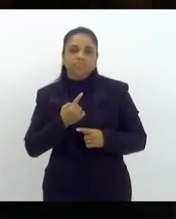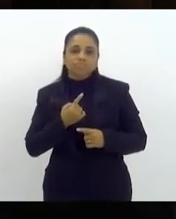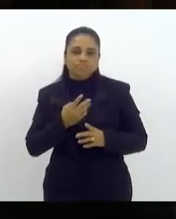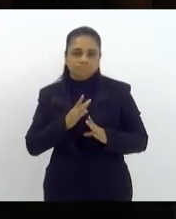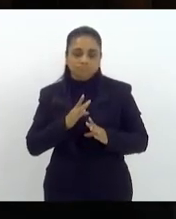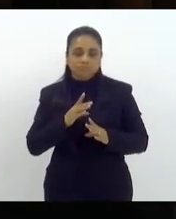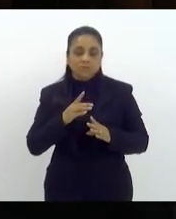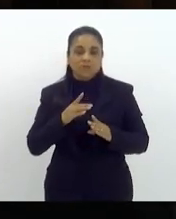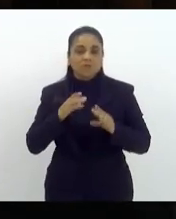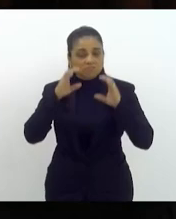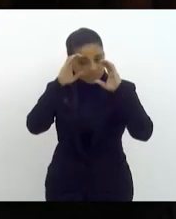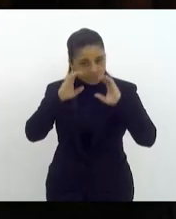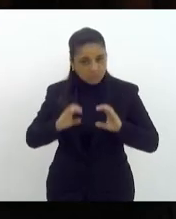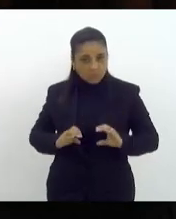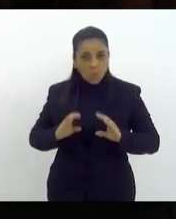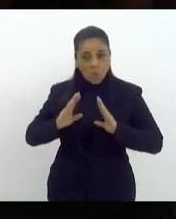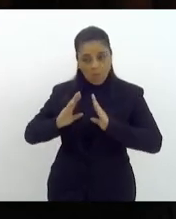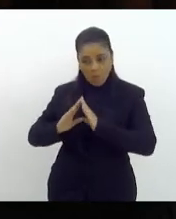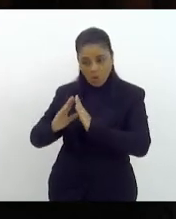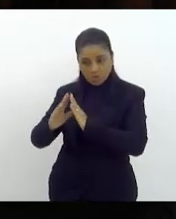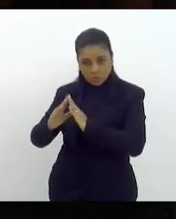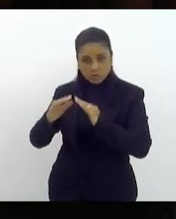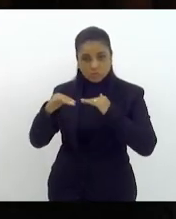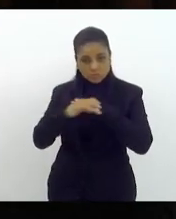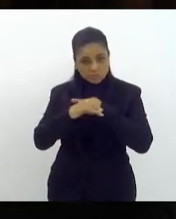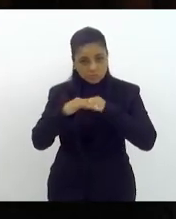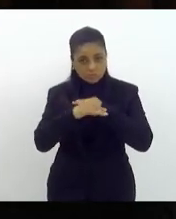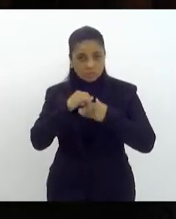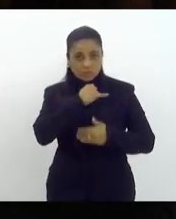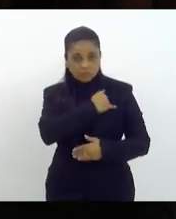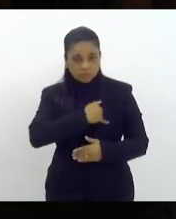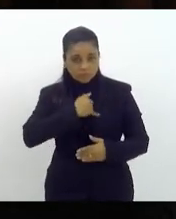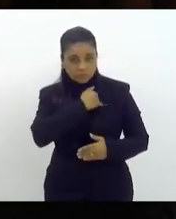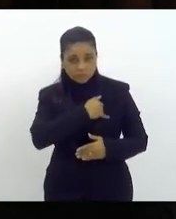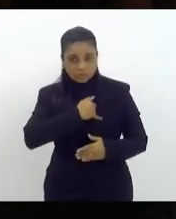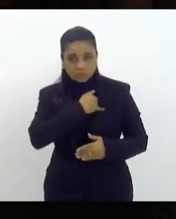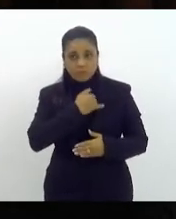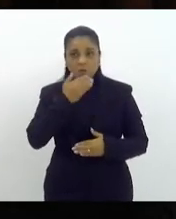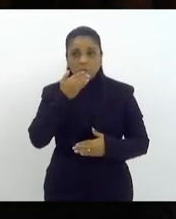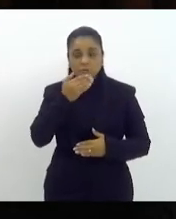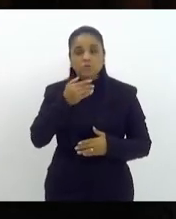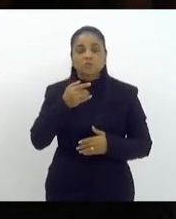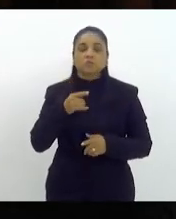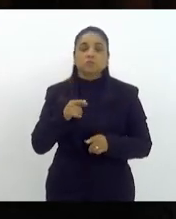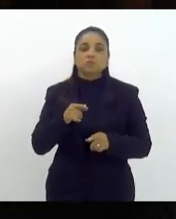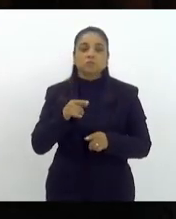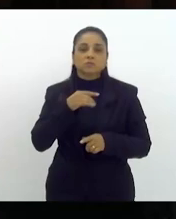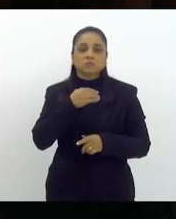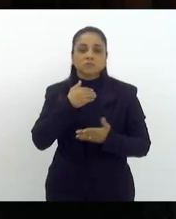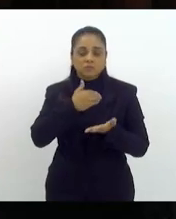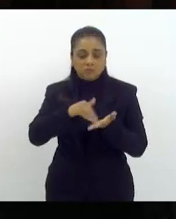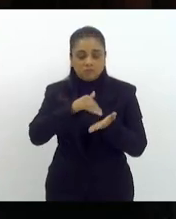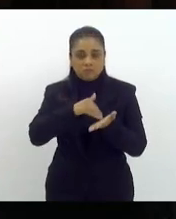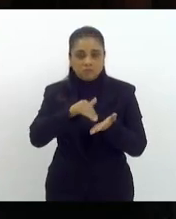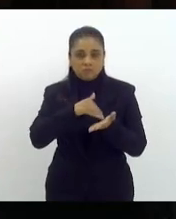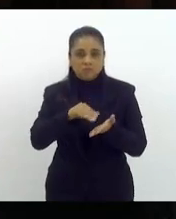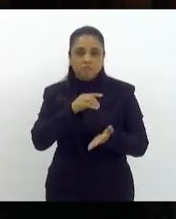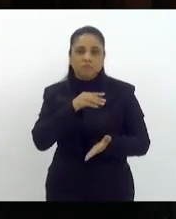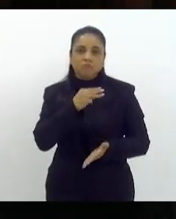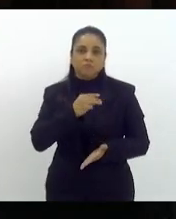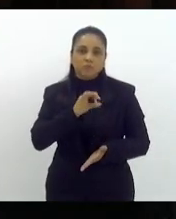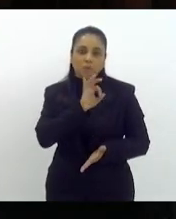o cidadão e o morador da minha cidade São João de Meriti quero pedir também ao secretário de Polícia Militar